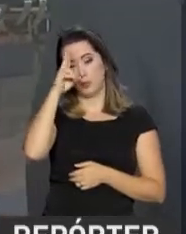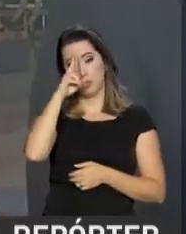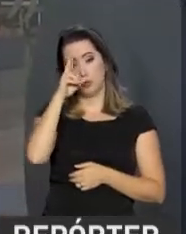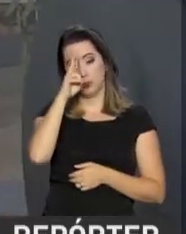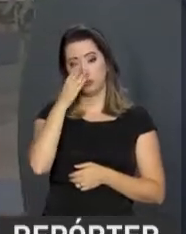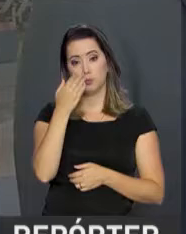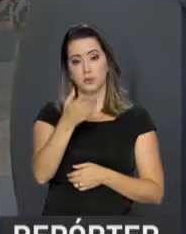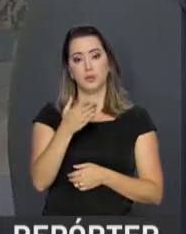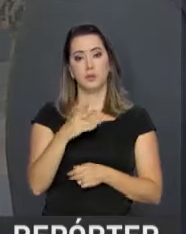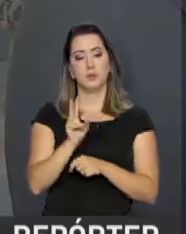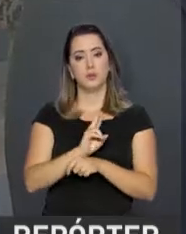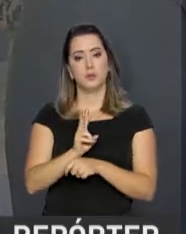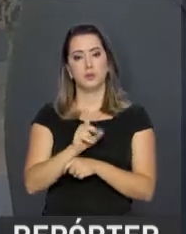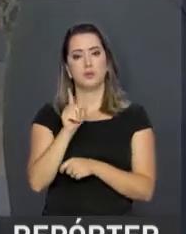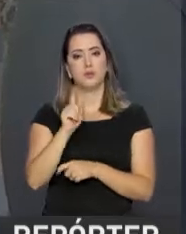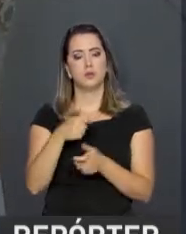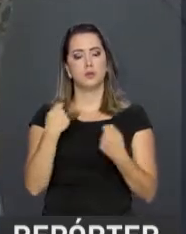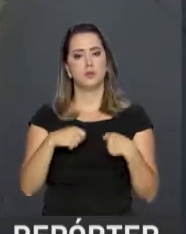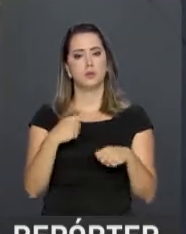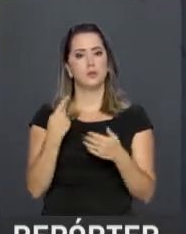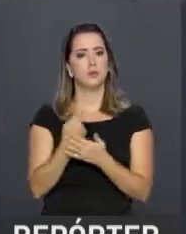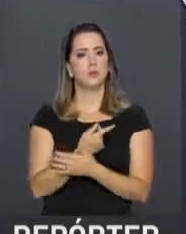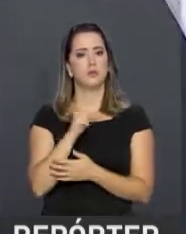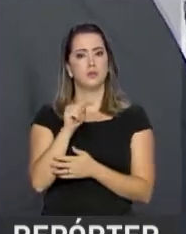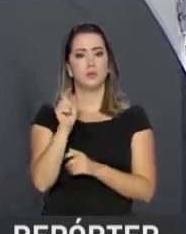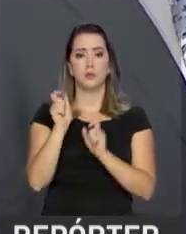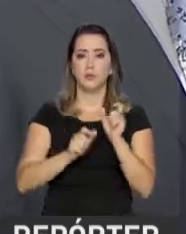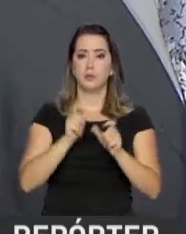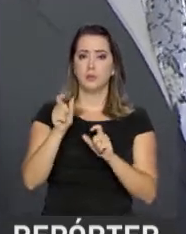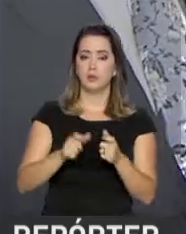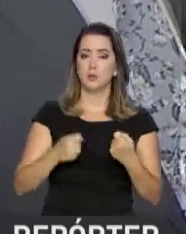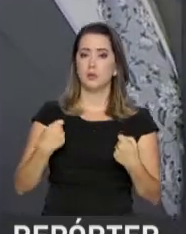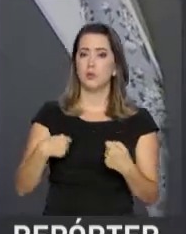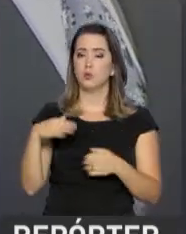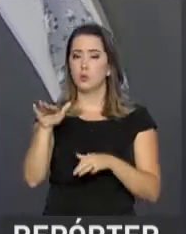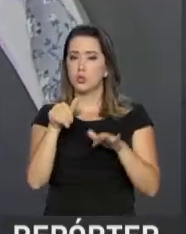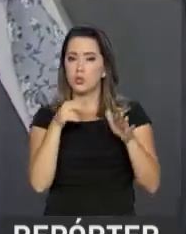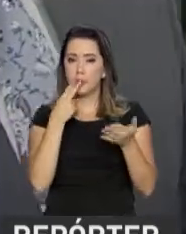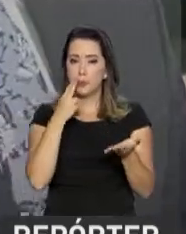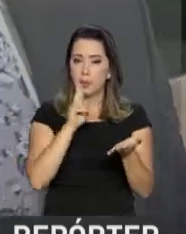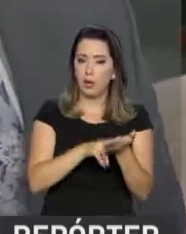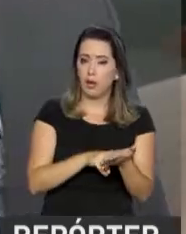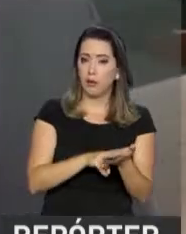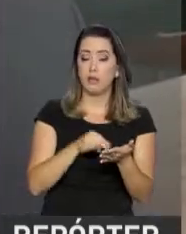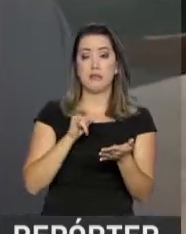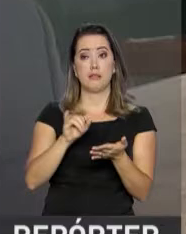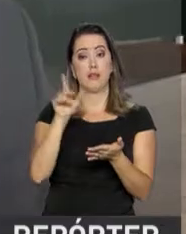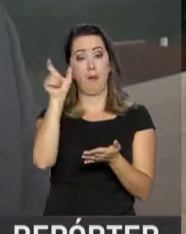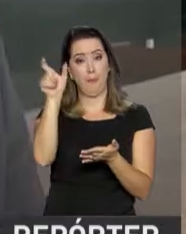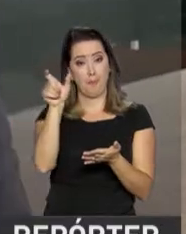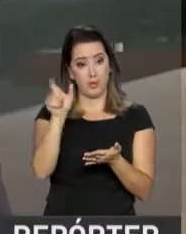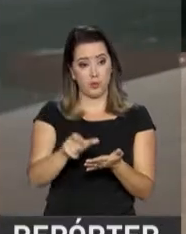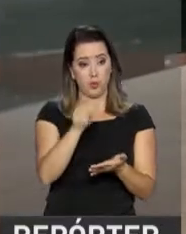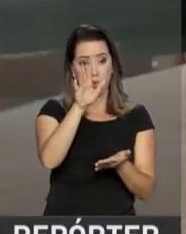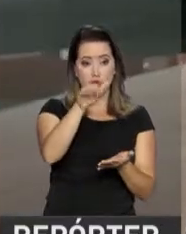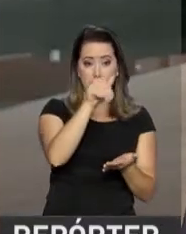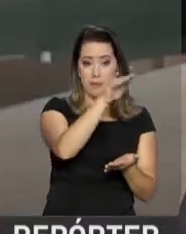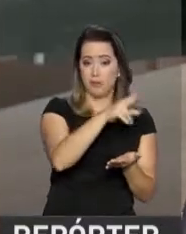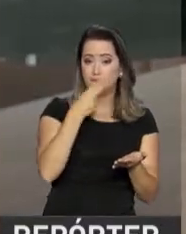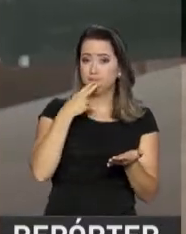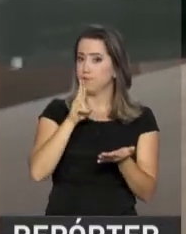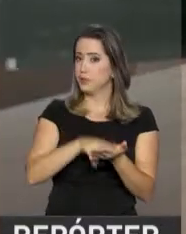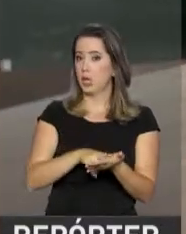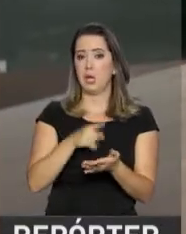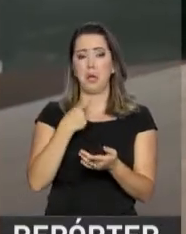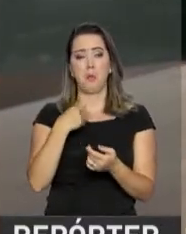revisão e perícia obrigatória para quem for convocado e notificado se a pessoa foi convocada notificado e